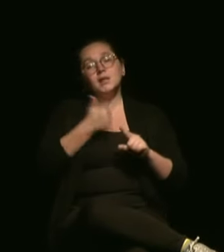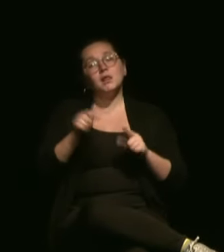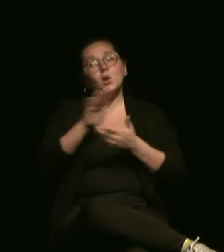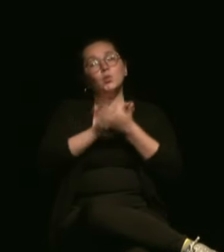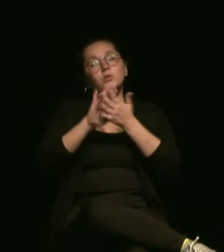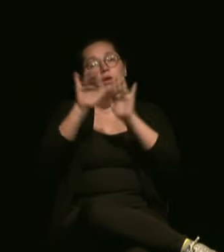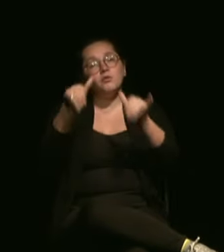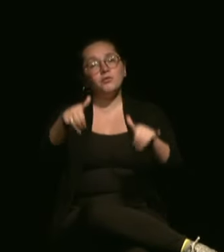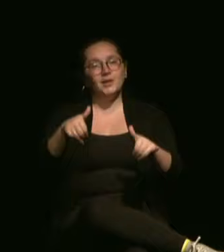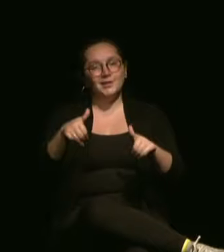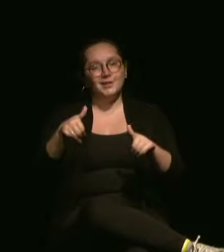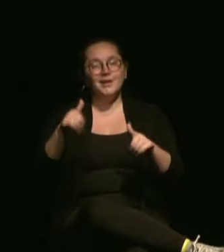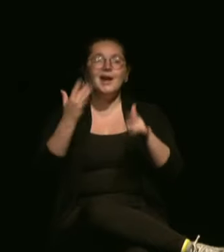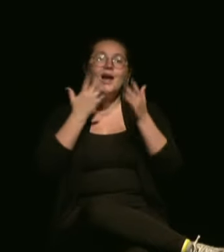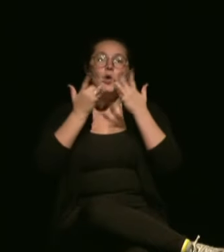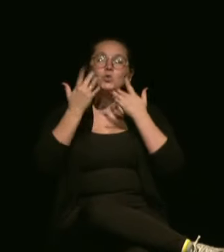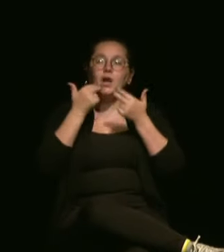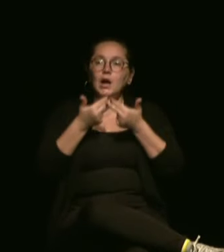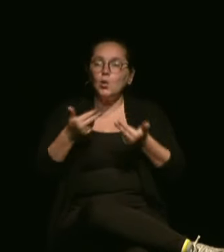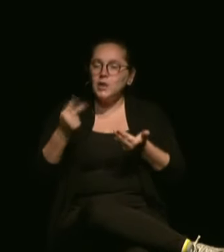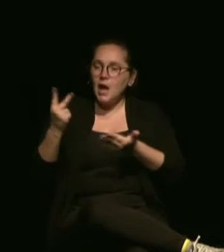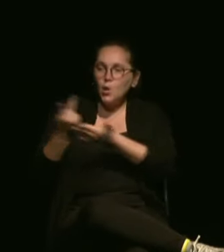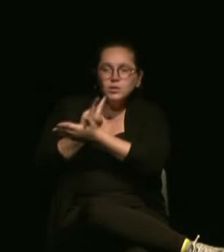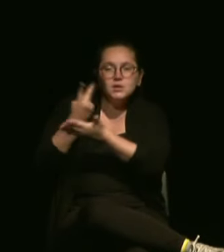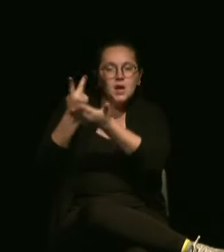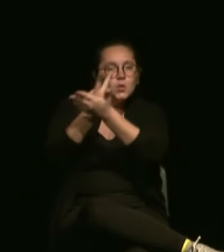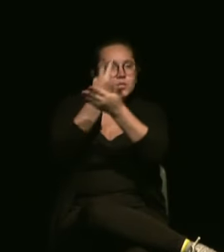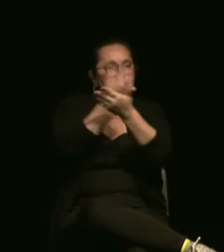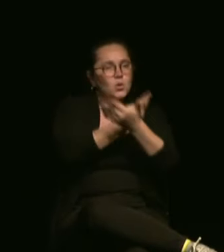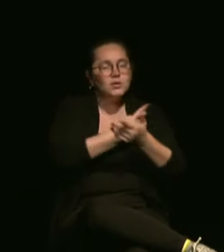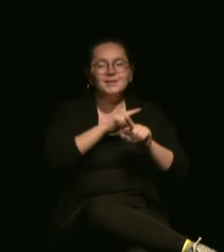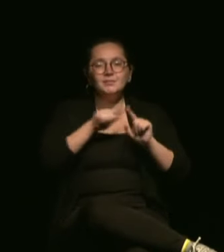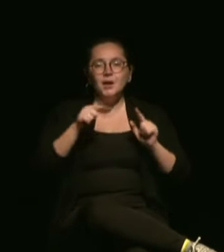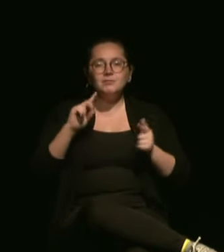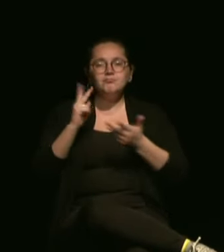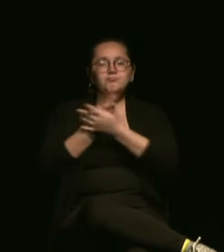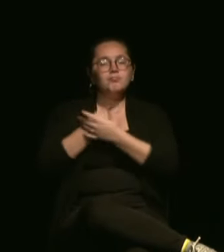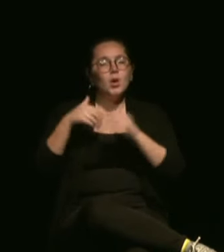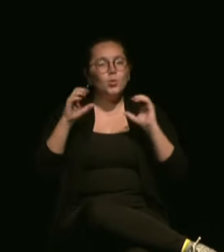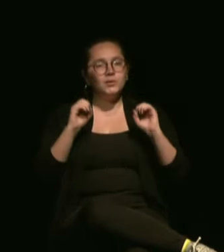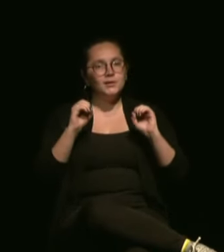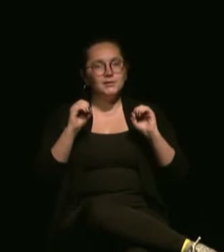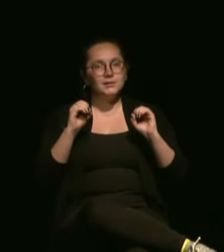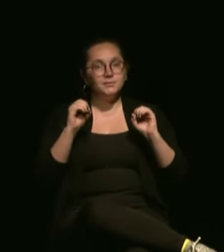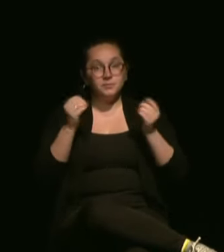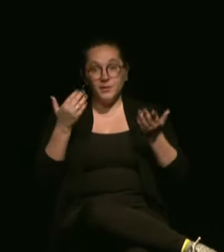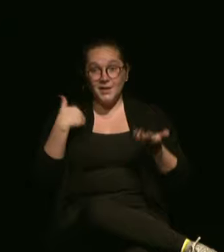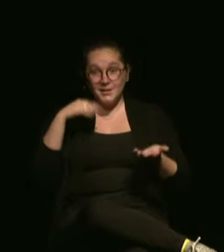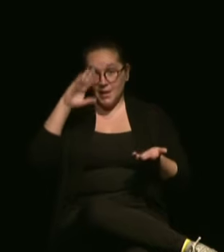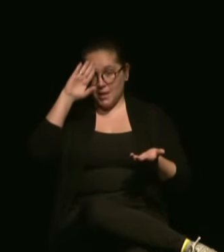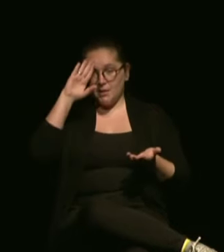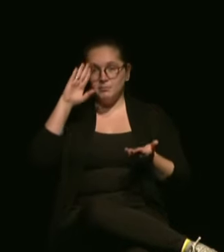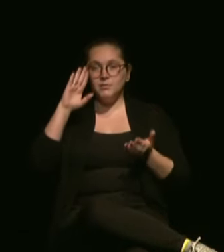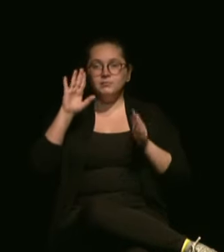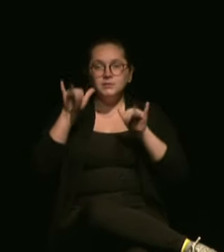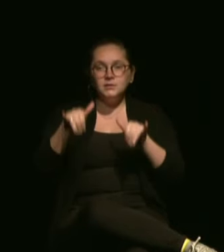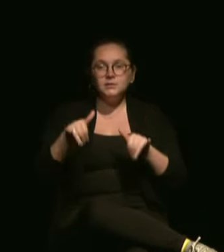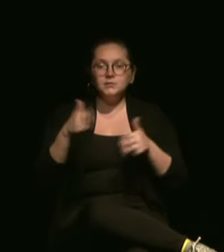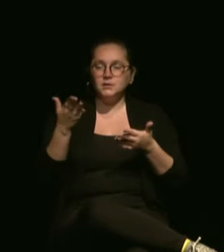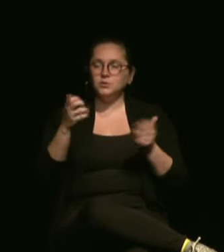É um teatro de coisas que não acontecem. E o drama é o não acontecimento na vida dessas pessoas. E esse é o final de